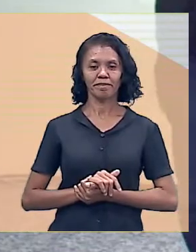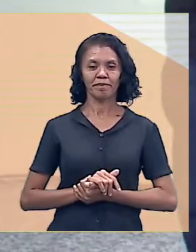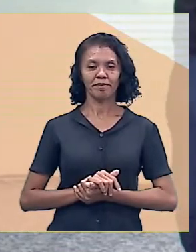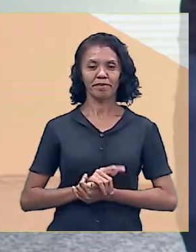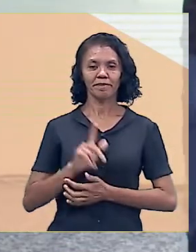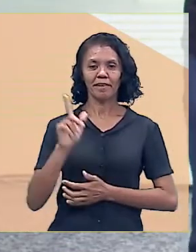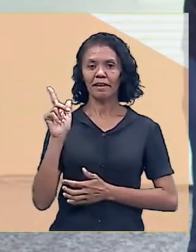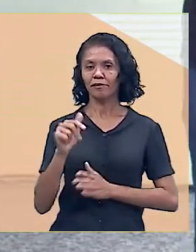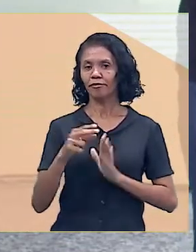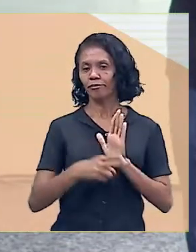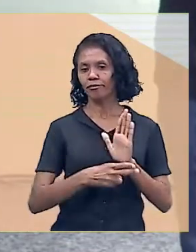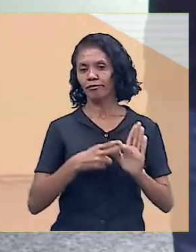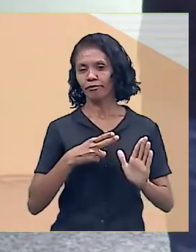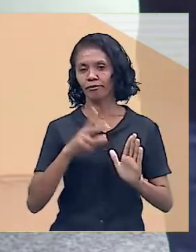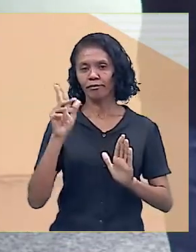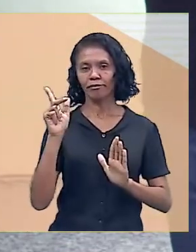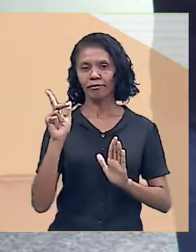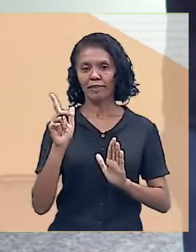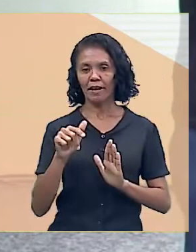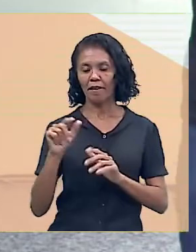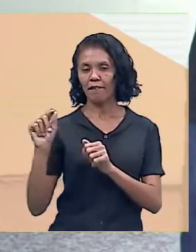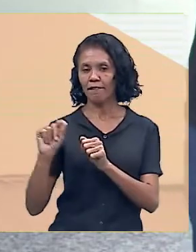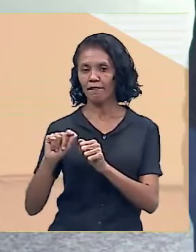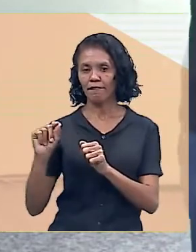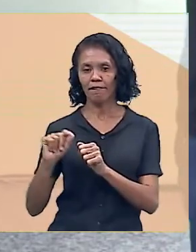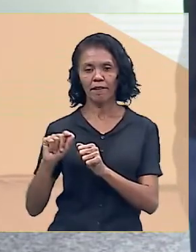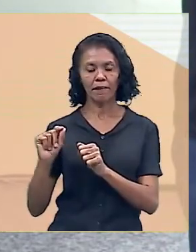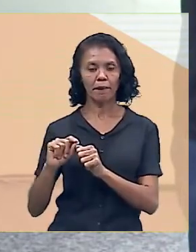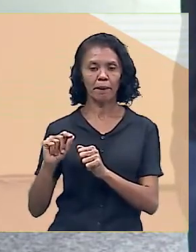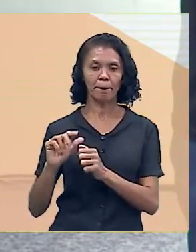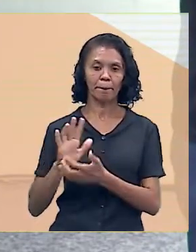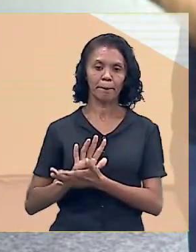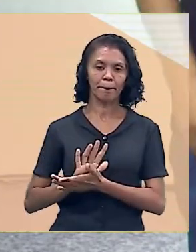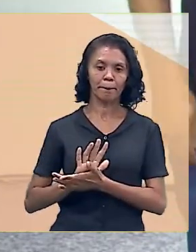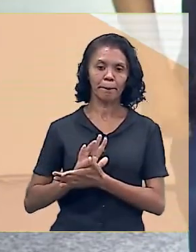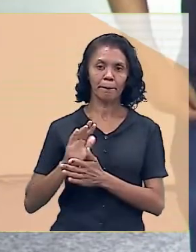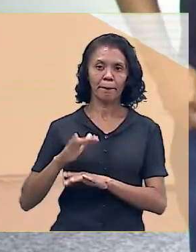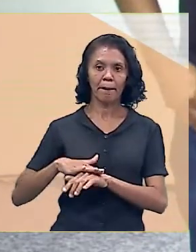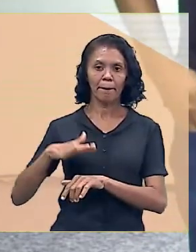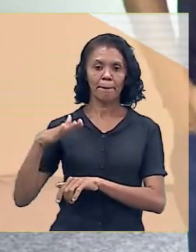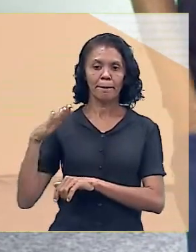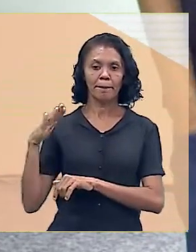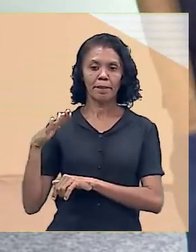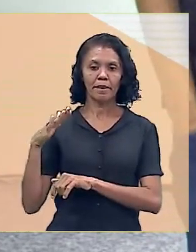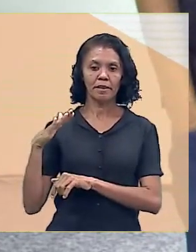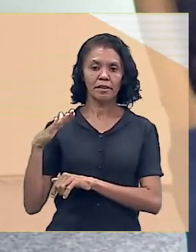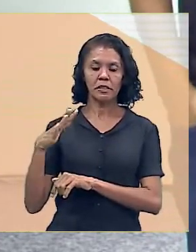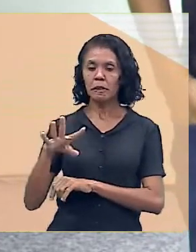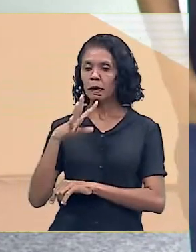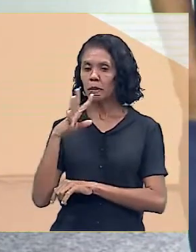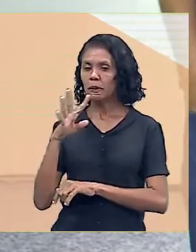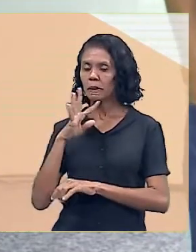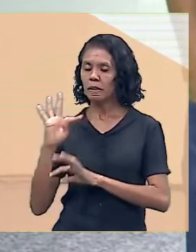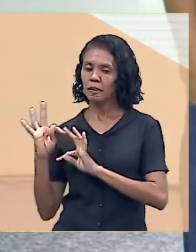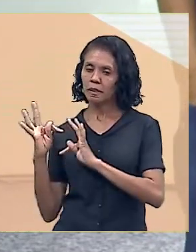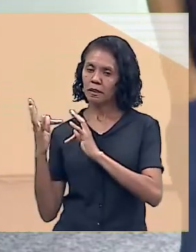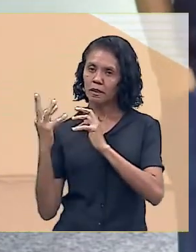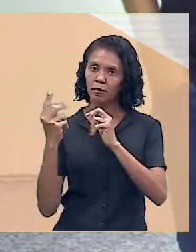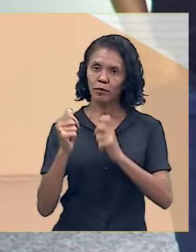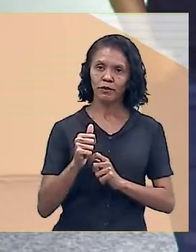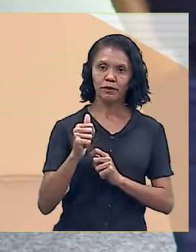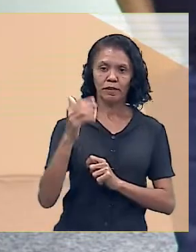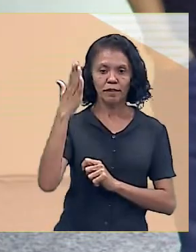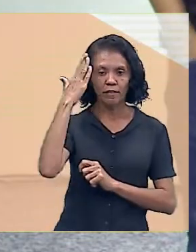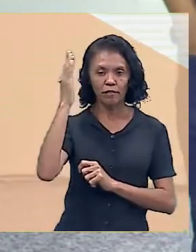Ou seja só uma obra feita sob encomenda né é a sua obra mais tá certo Popular não é o